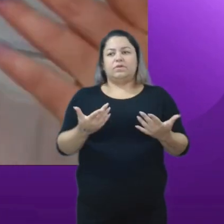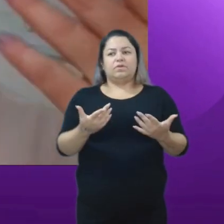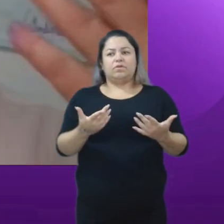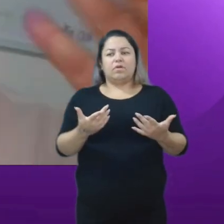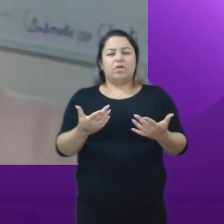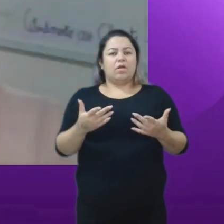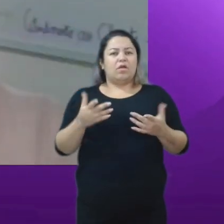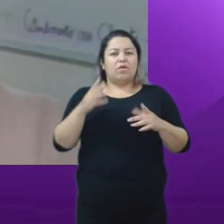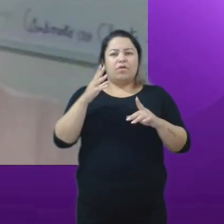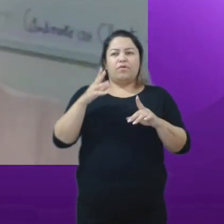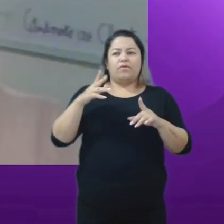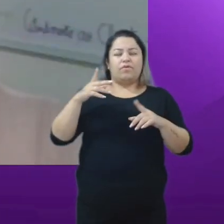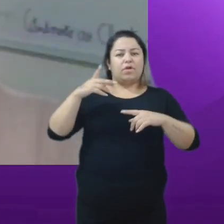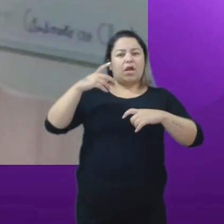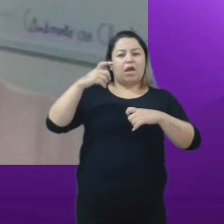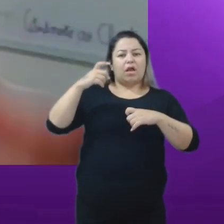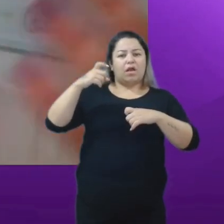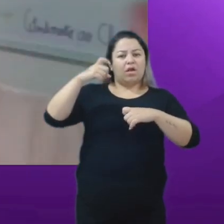abusada, foi